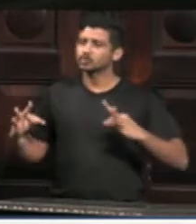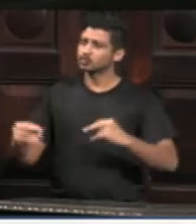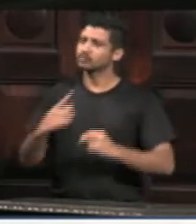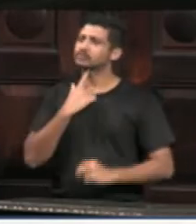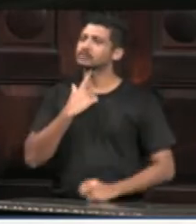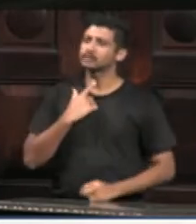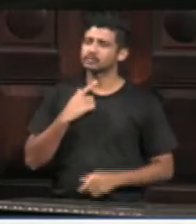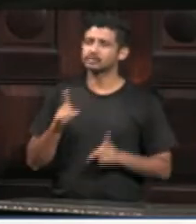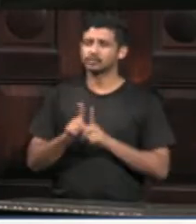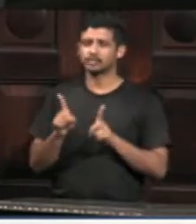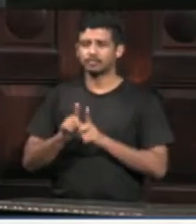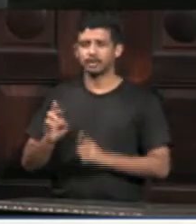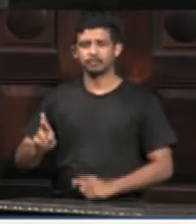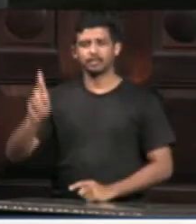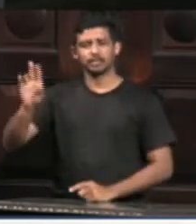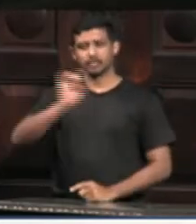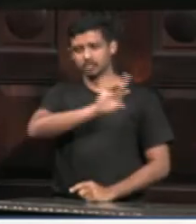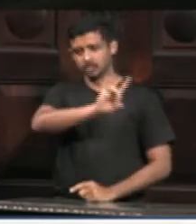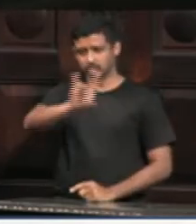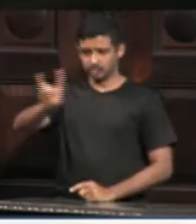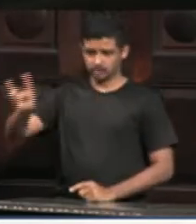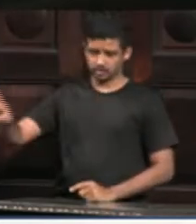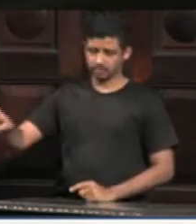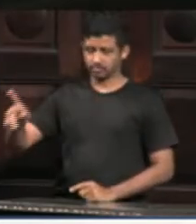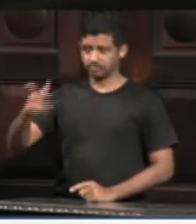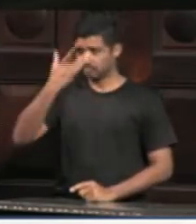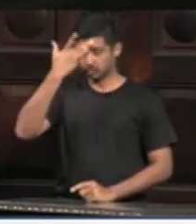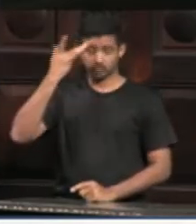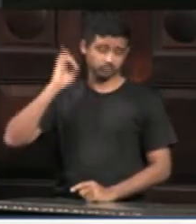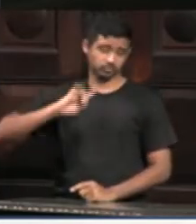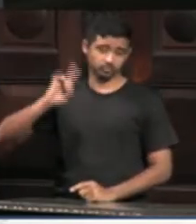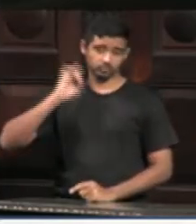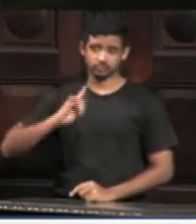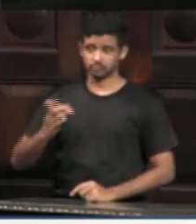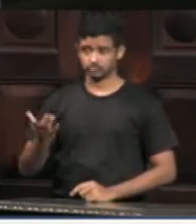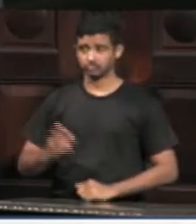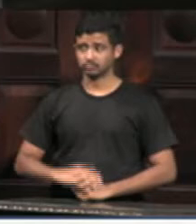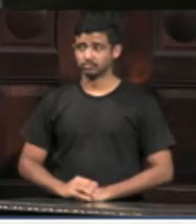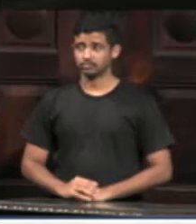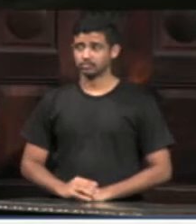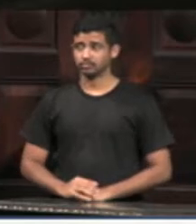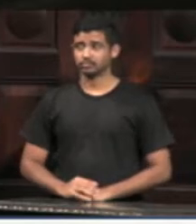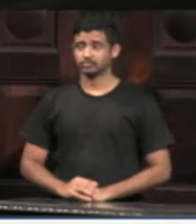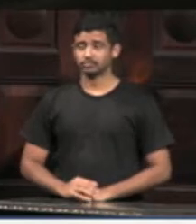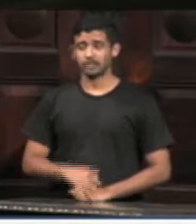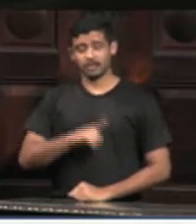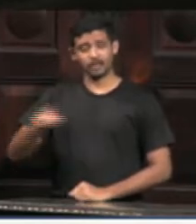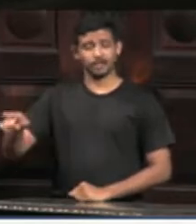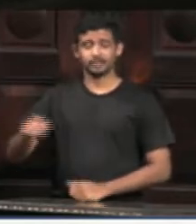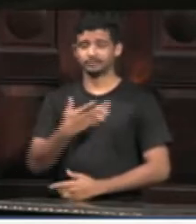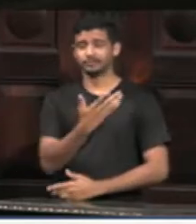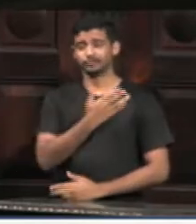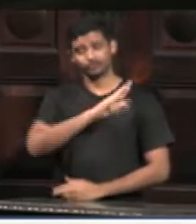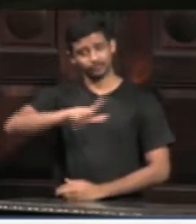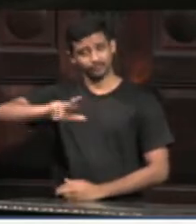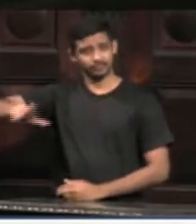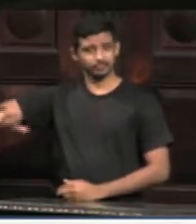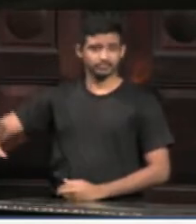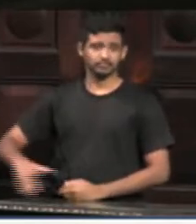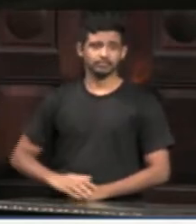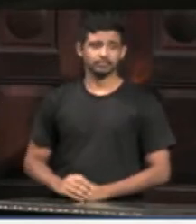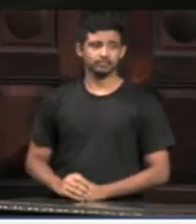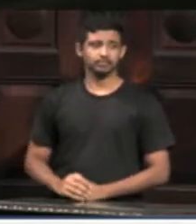todas as representações do povo fluminense, que por natureza são muito diferentes. E como Vossa Excelência